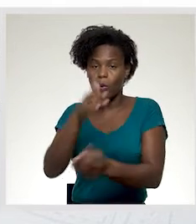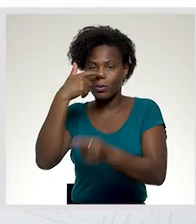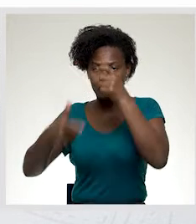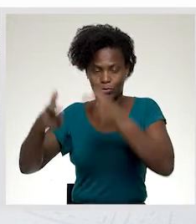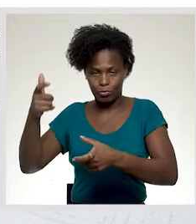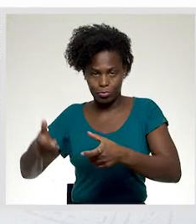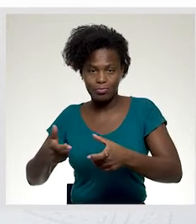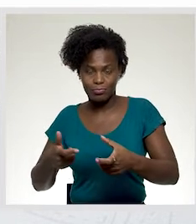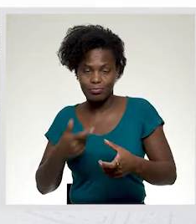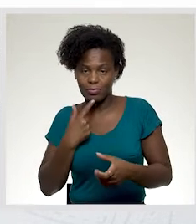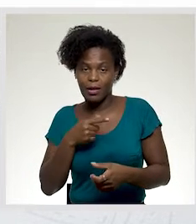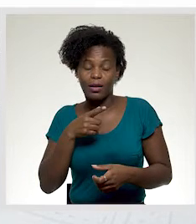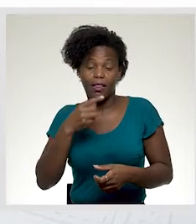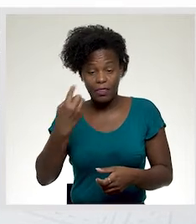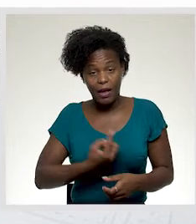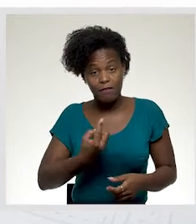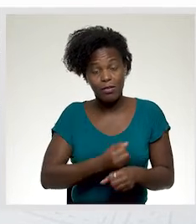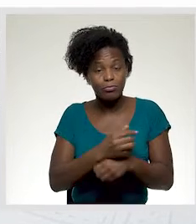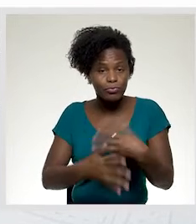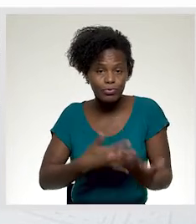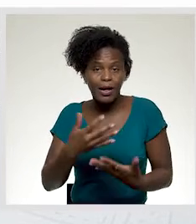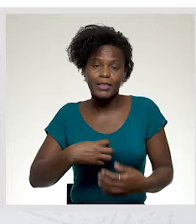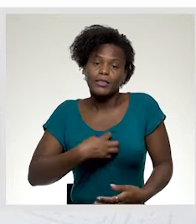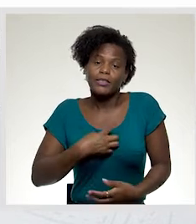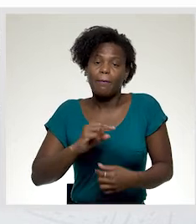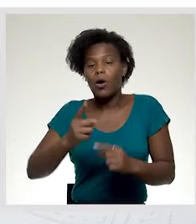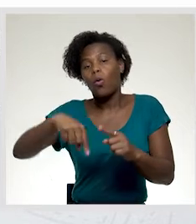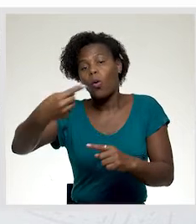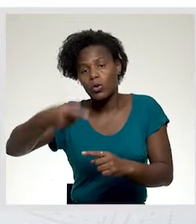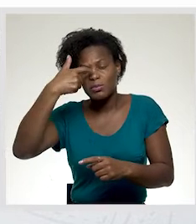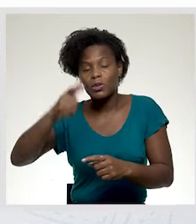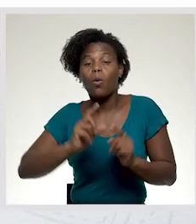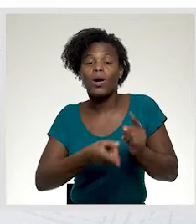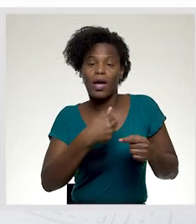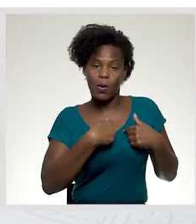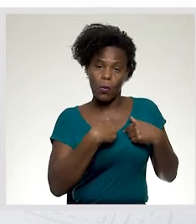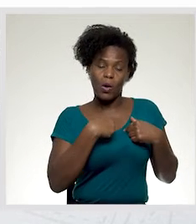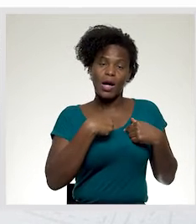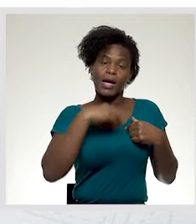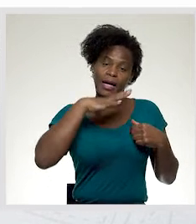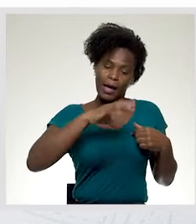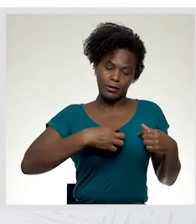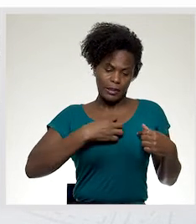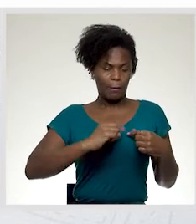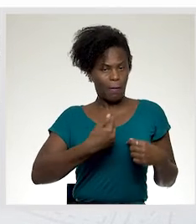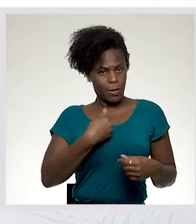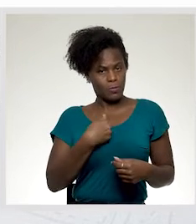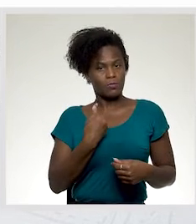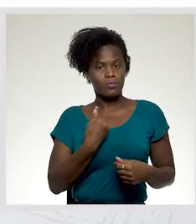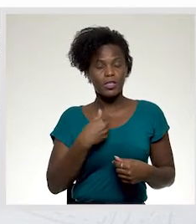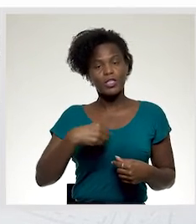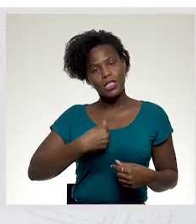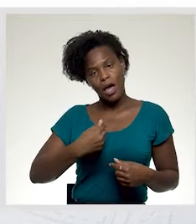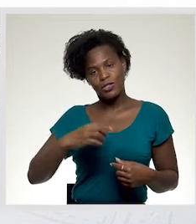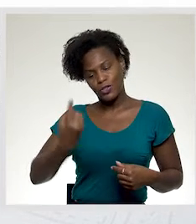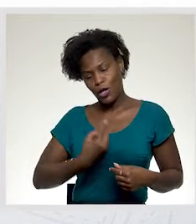toda a humanidade. Devemos agir e desejar para o outro aquilo que desejaríamos a nós mesmos. E